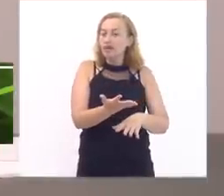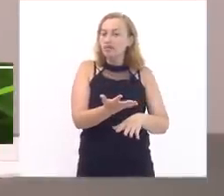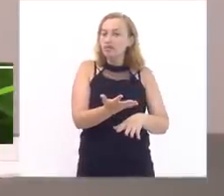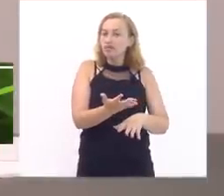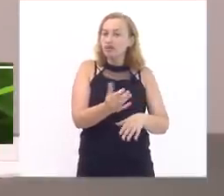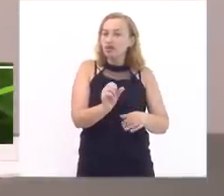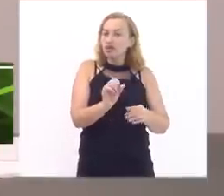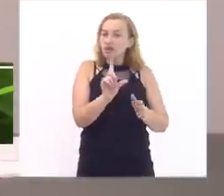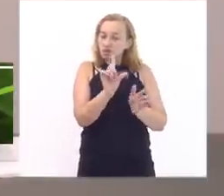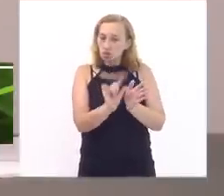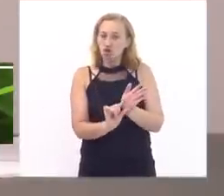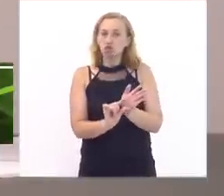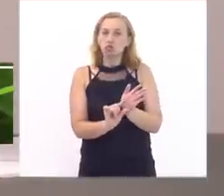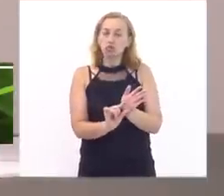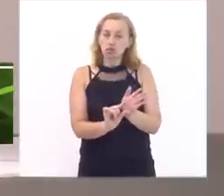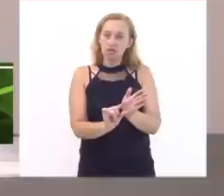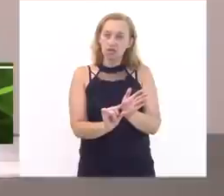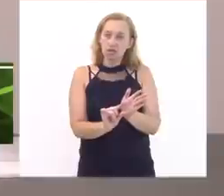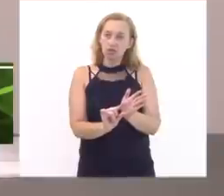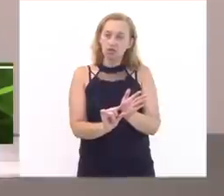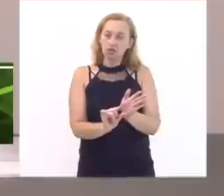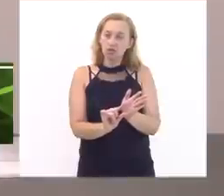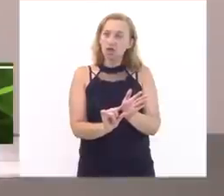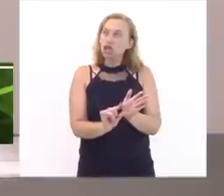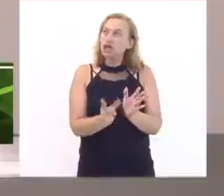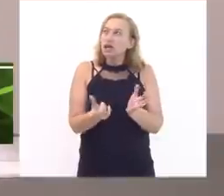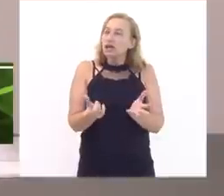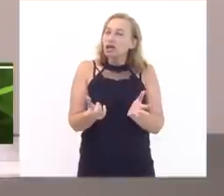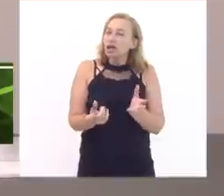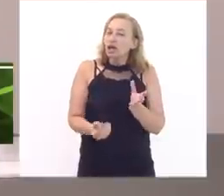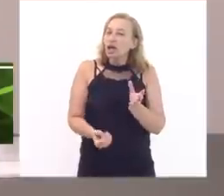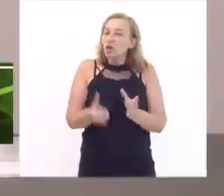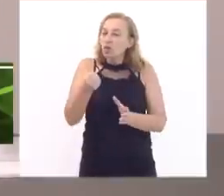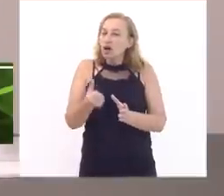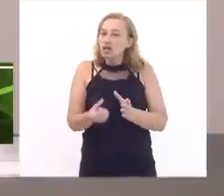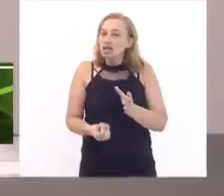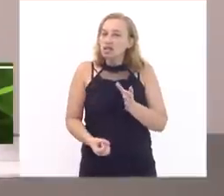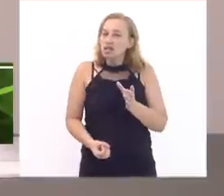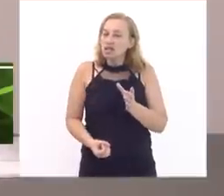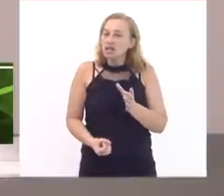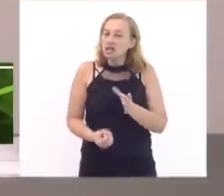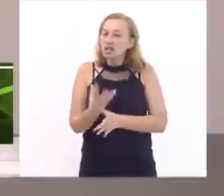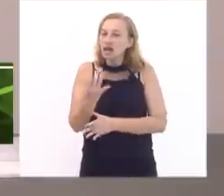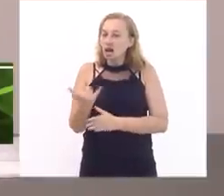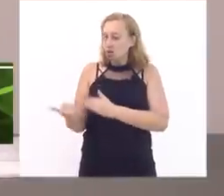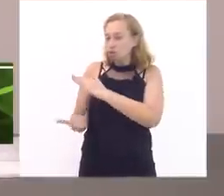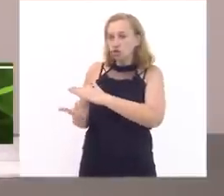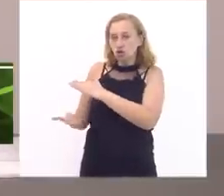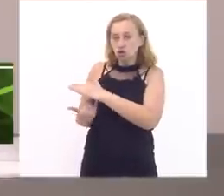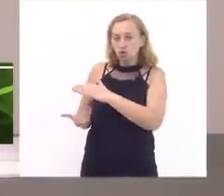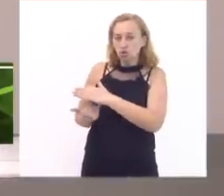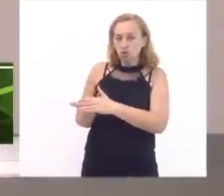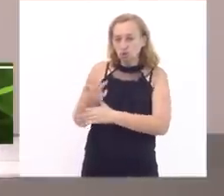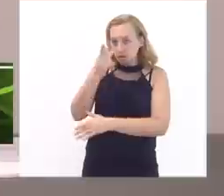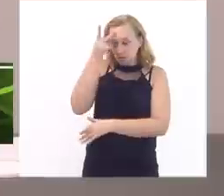faz uma redução. Você cria quase criar um instituto da desaposentadoria. Você está tirando